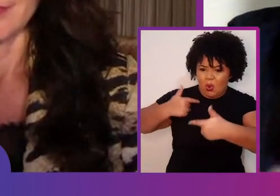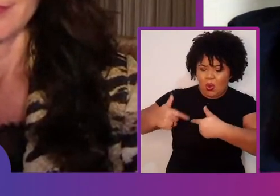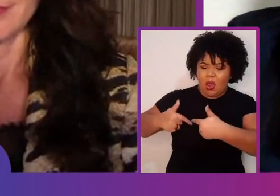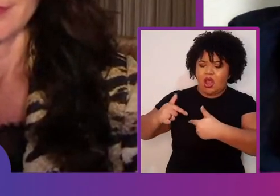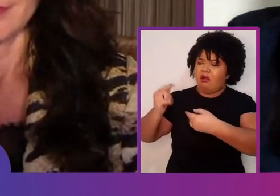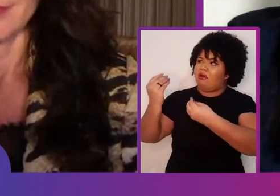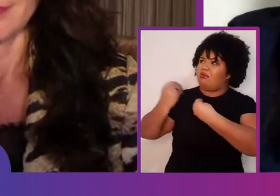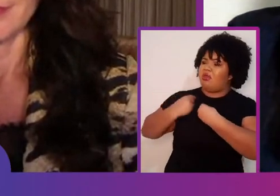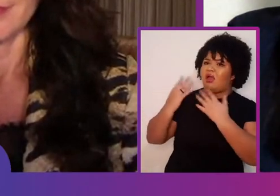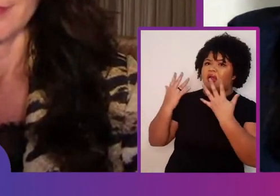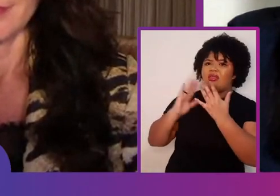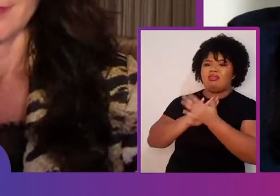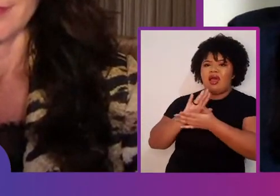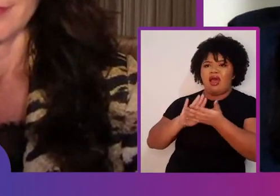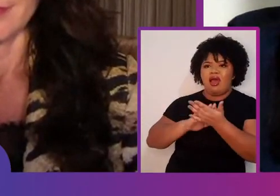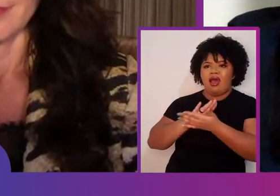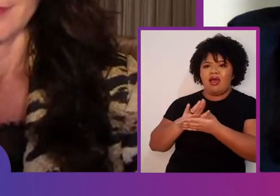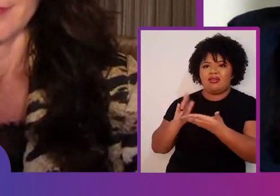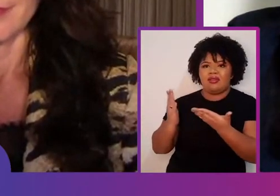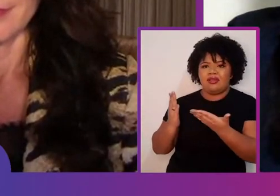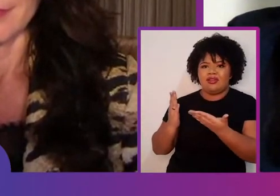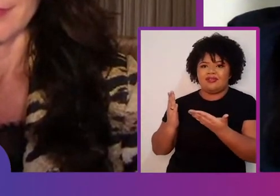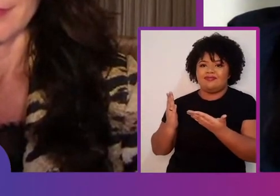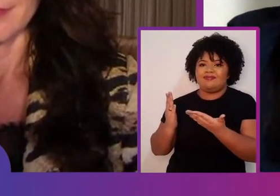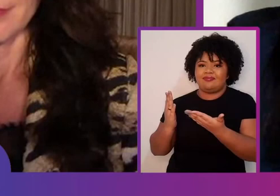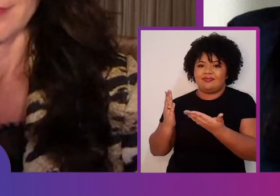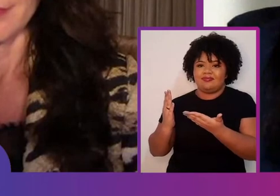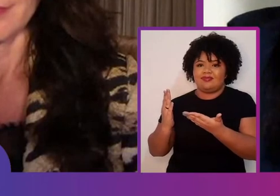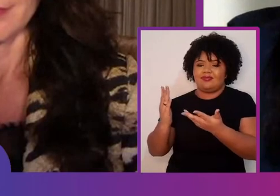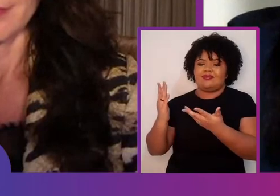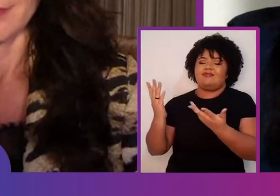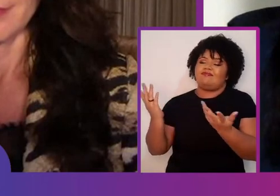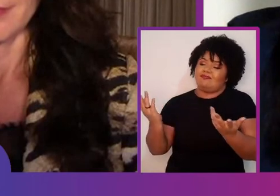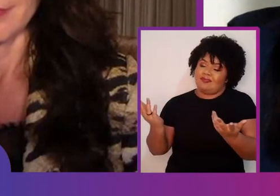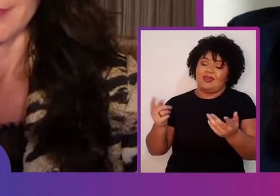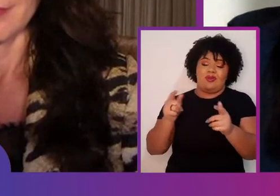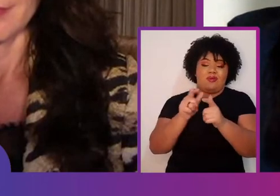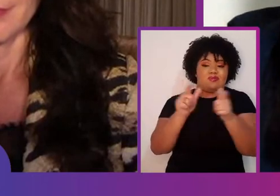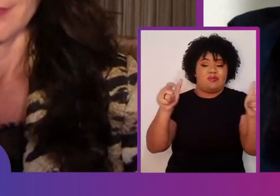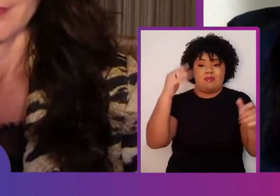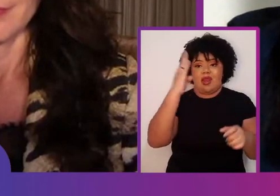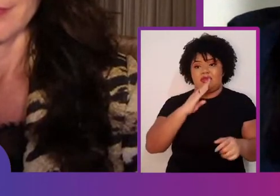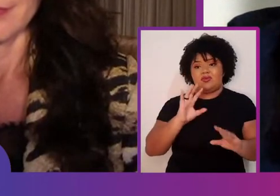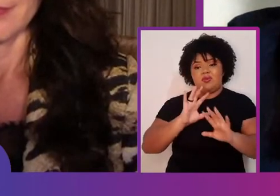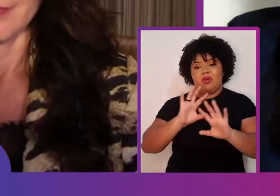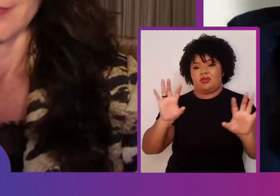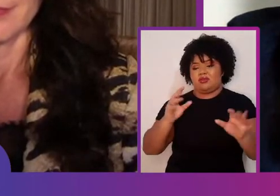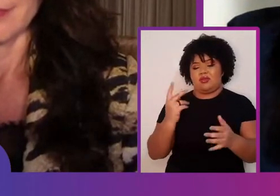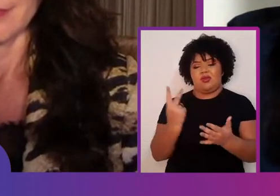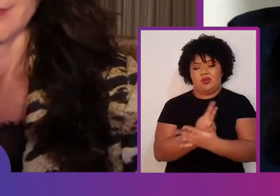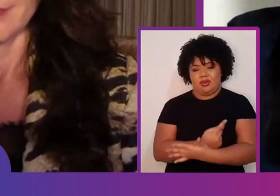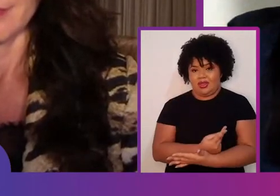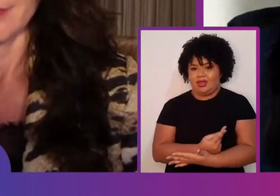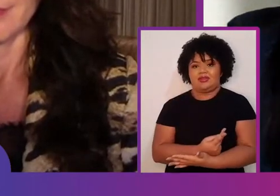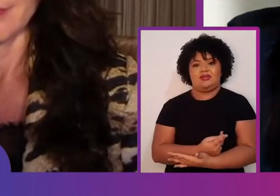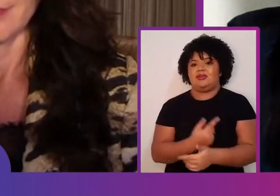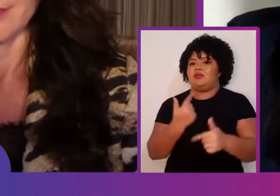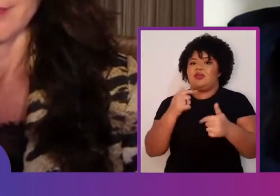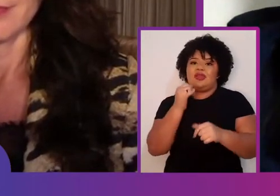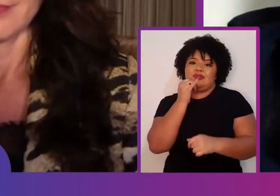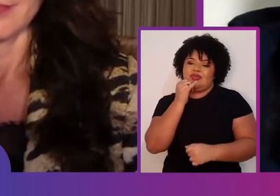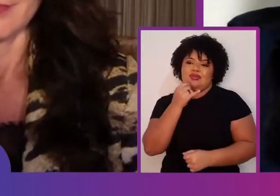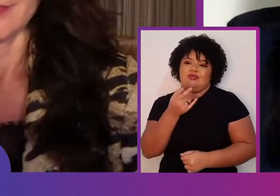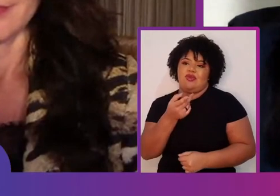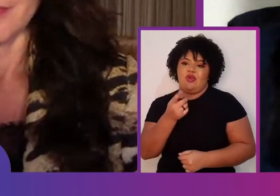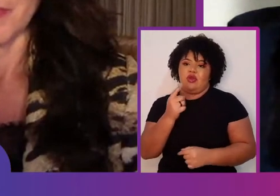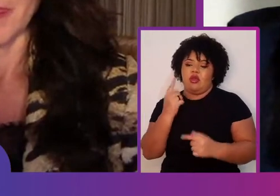torno. Então, isso é muito comum no Brasil. A gente não tem políticas de reconhecimento estruturados. A gente dá uns aumentinhos de